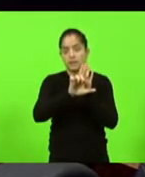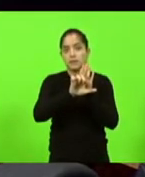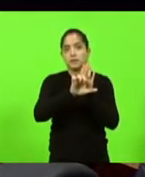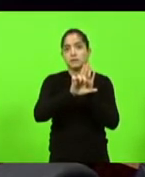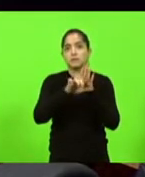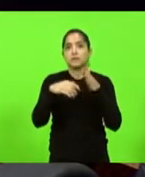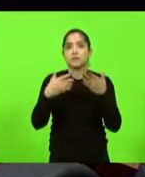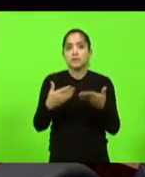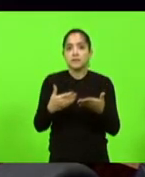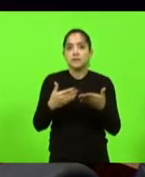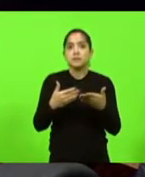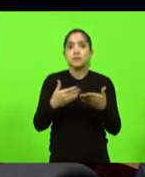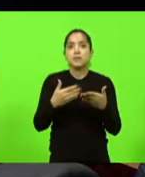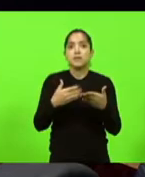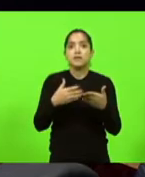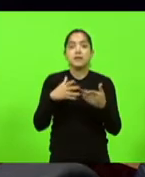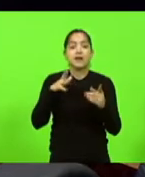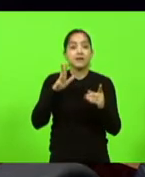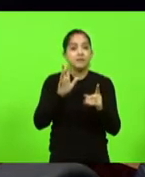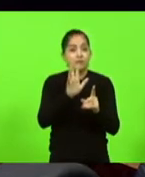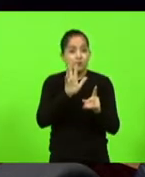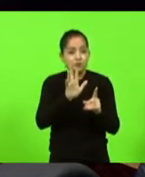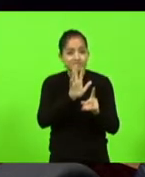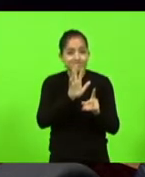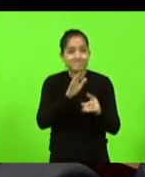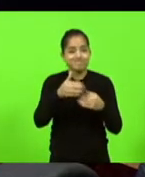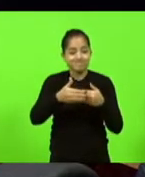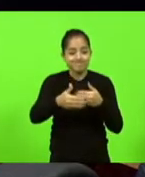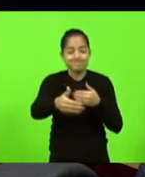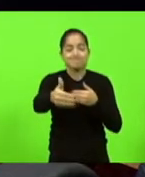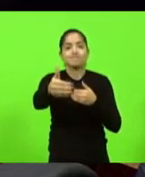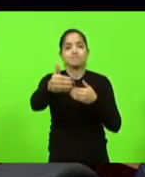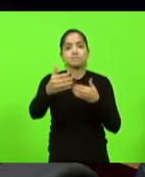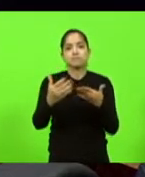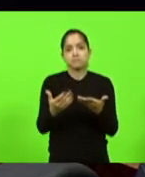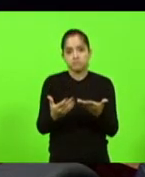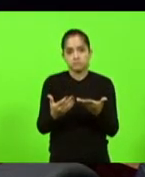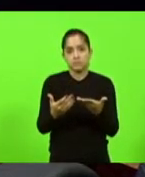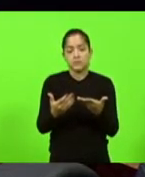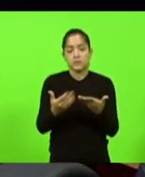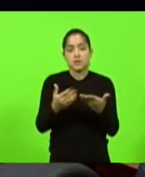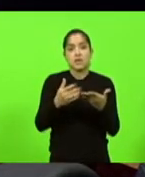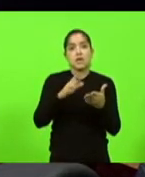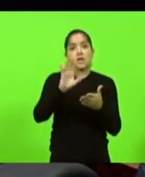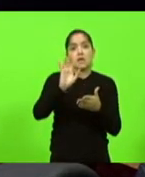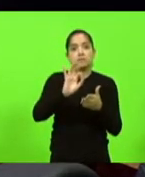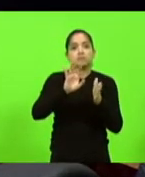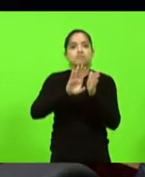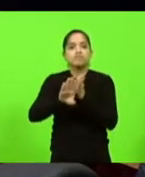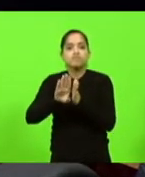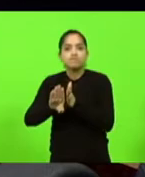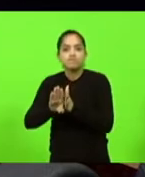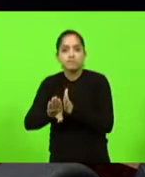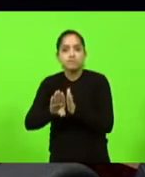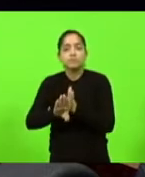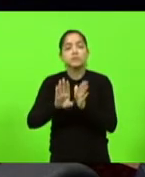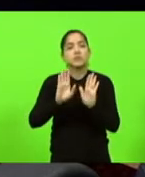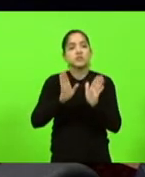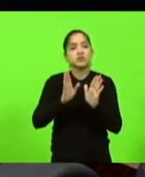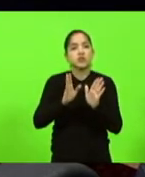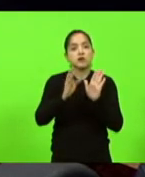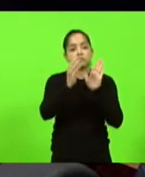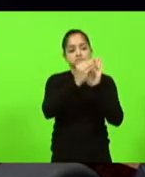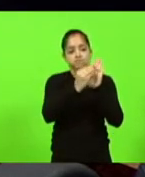impacto que isso vai ter na receita daqui para frente, e as condições de desconto, elas já vêm pré-estabelecidas e é